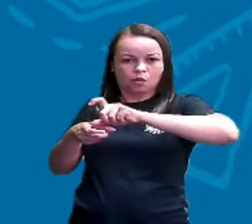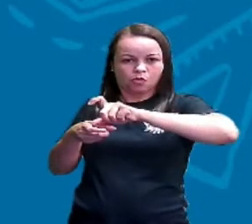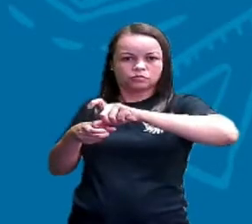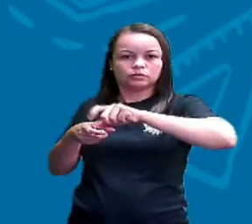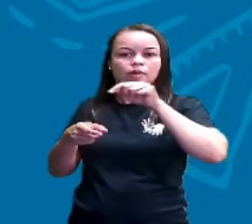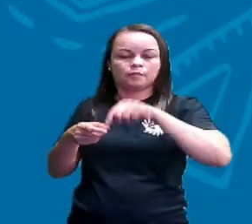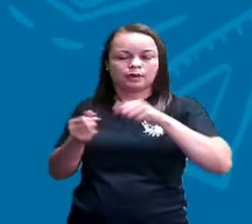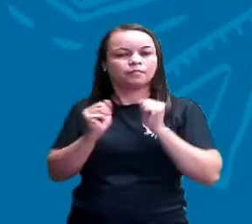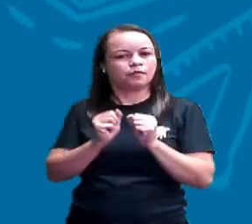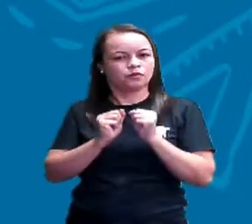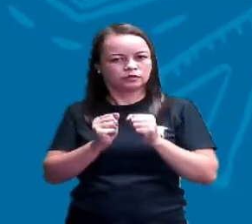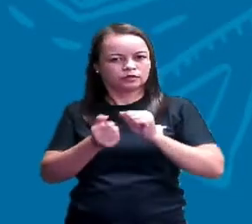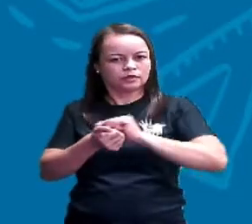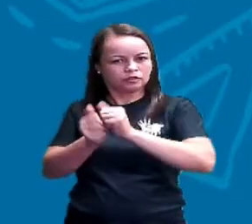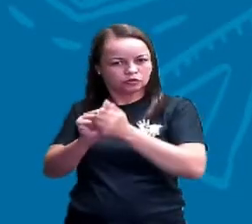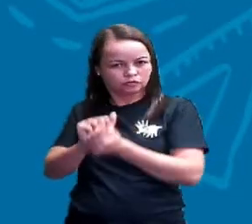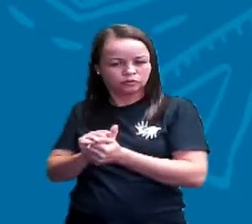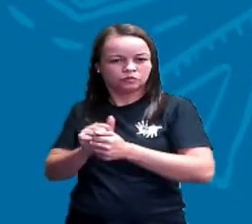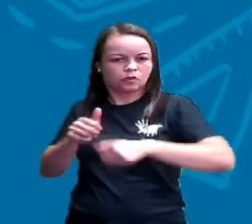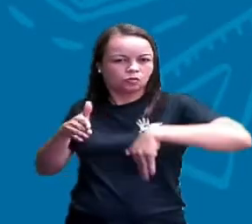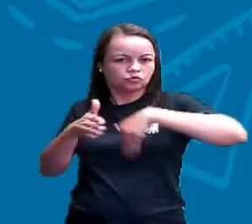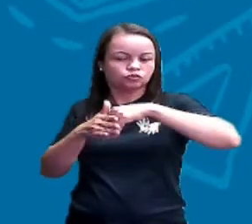com a sua turma.